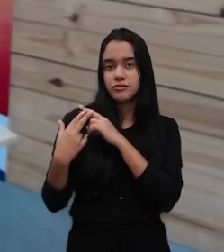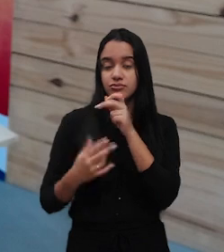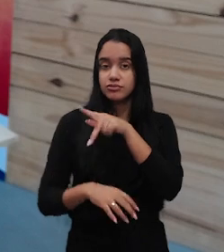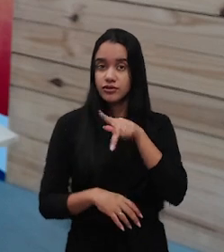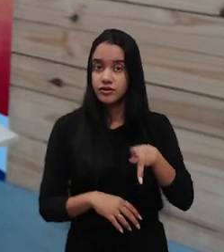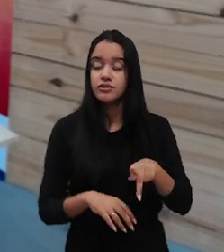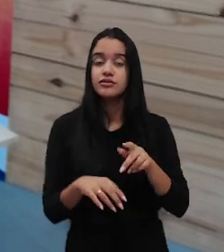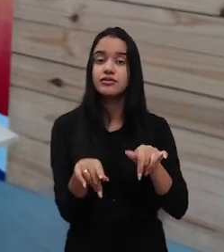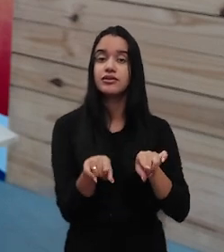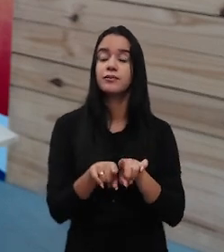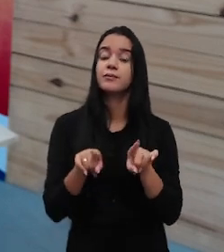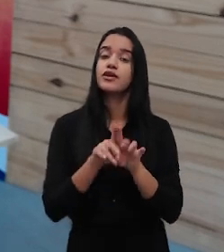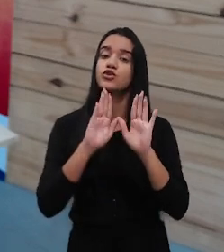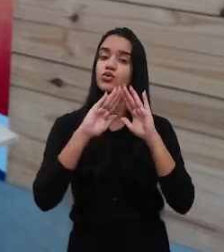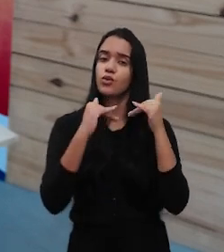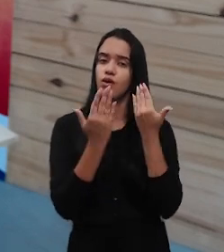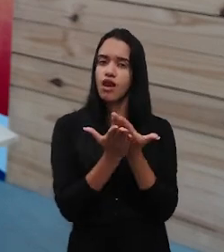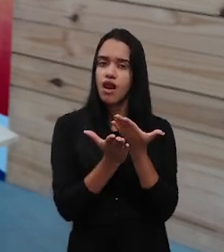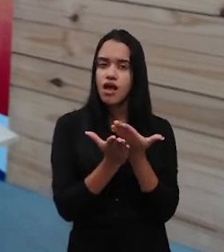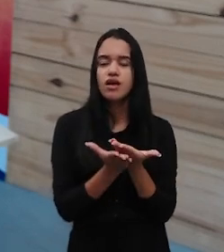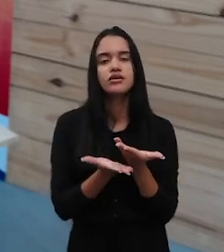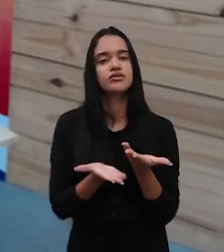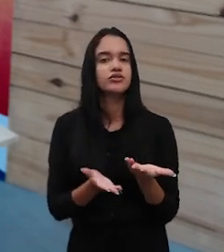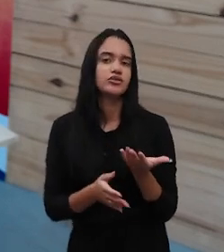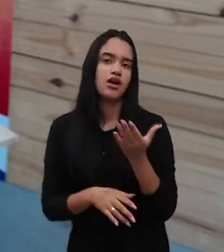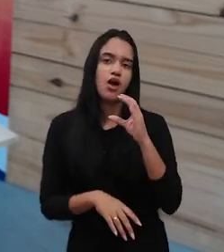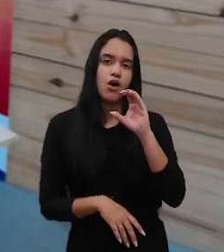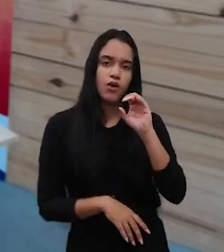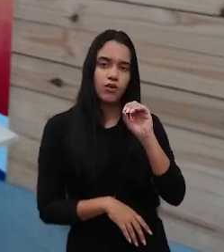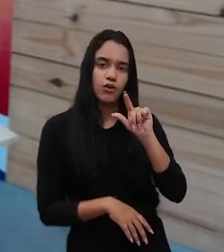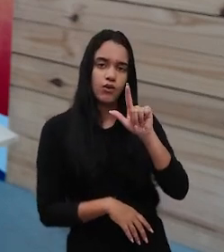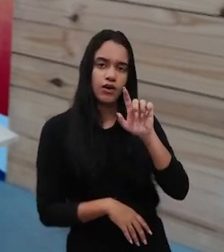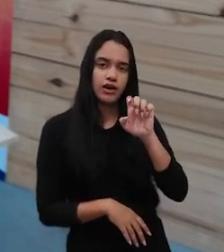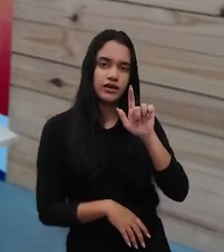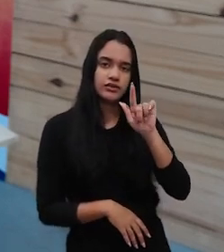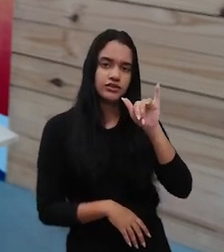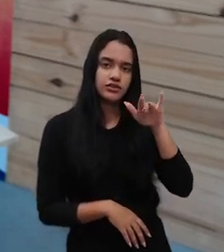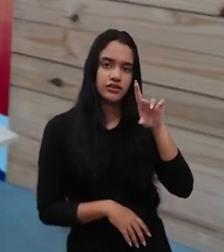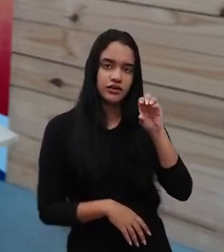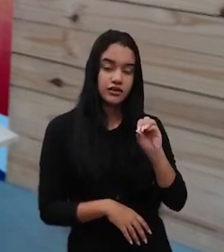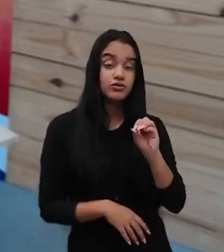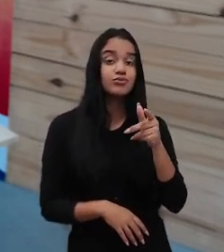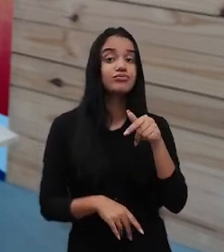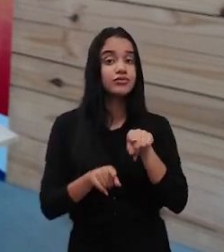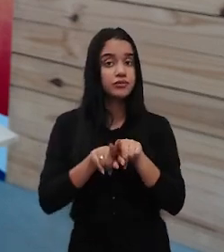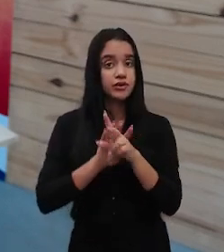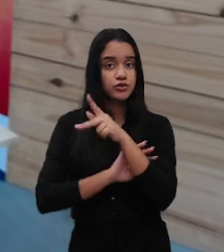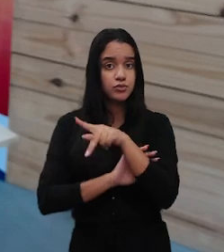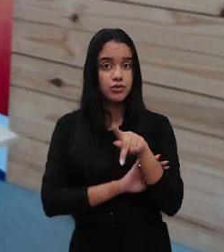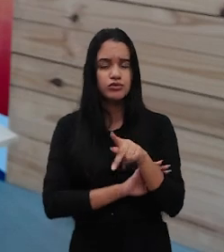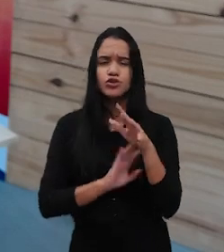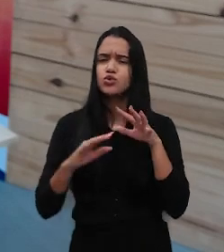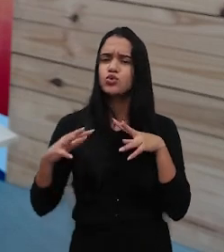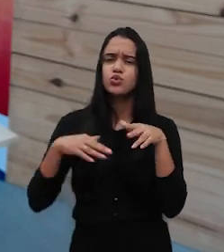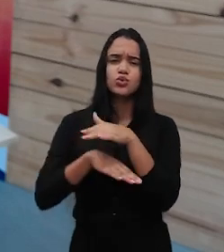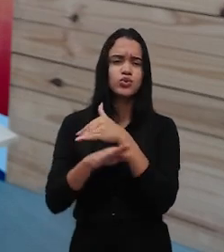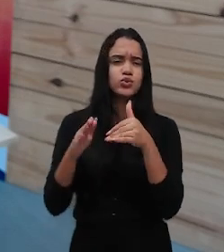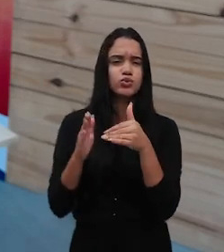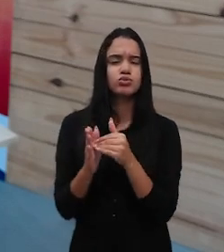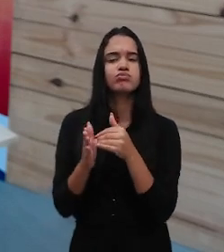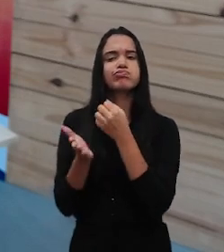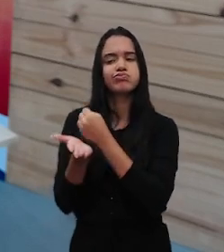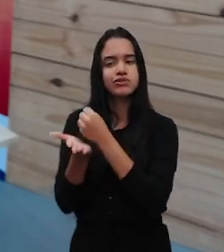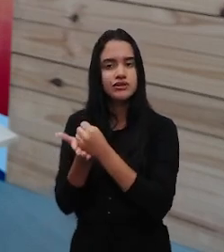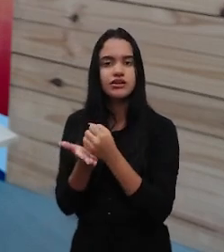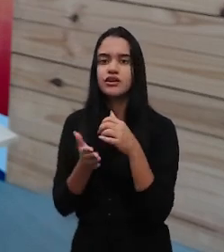uma reunião do colegiado, de professores. Então, é um documento muito importante, porque tudo vai ficar registrado ali e deve ser